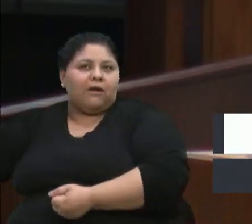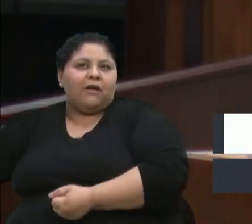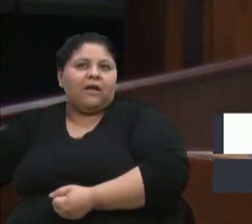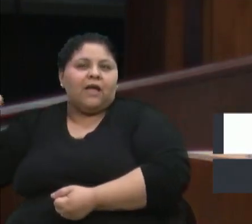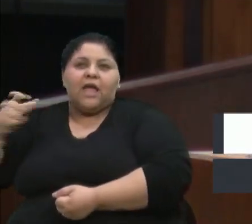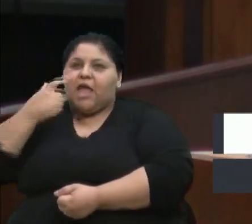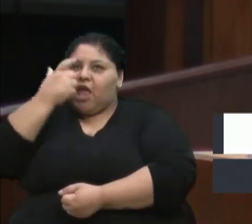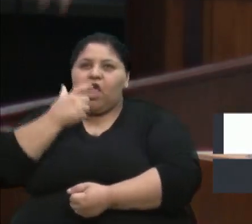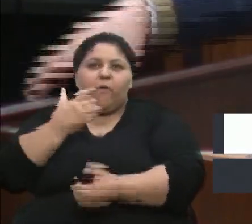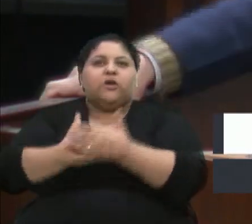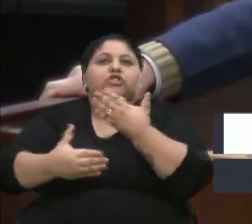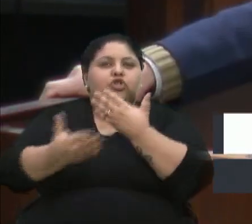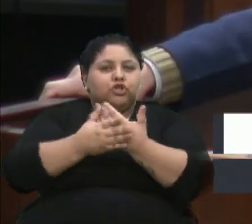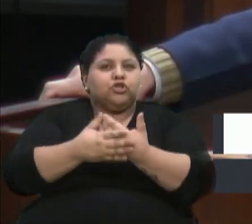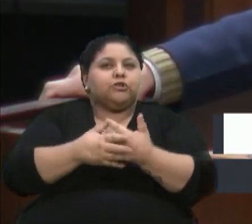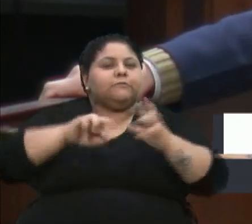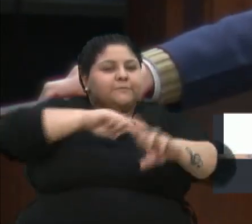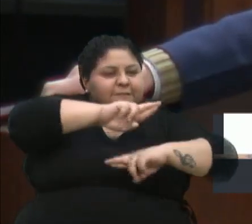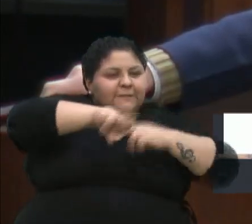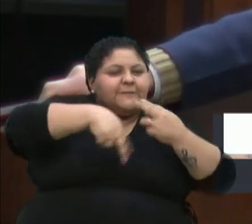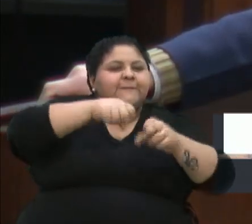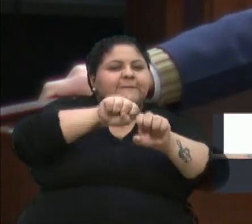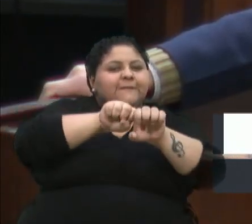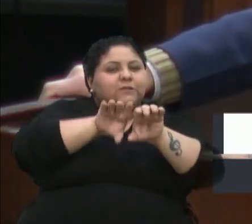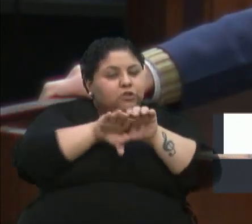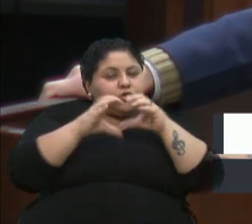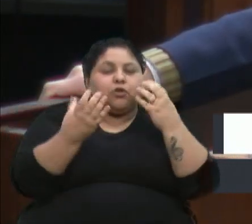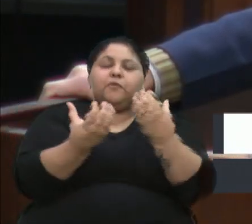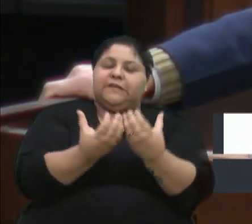as nossas relações comunitárias.